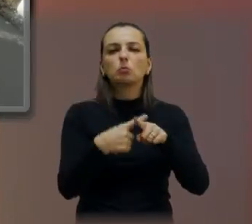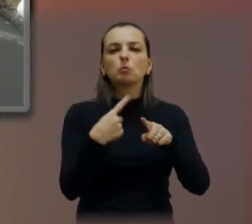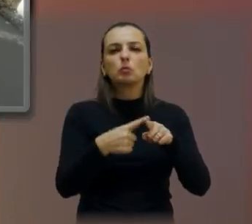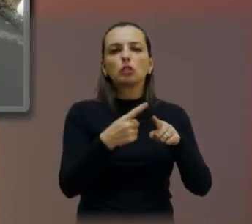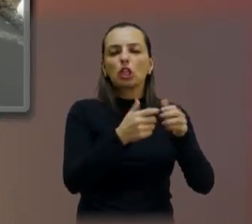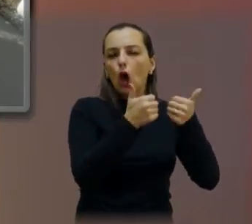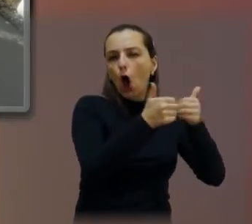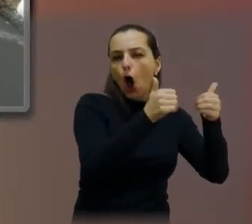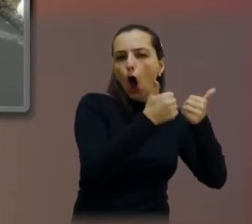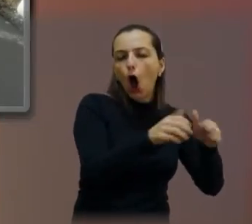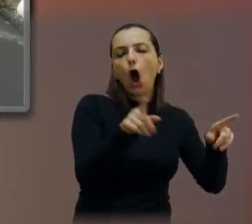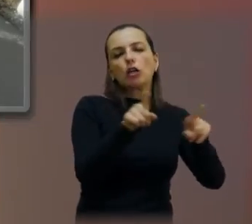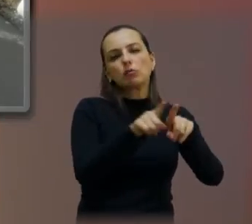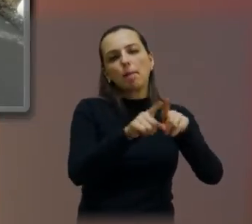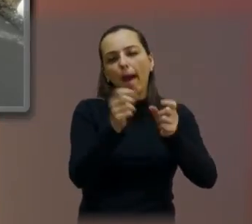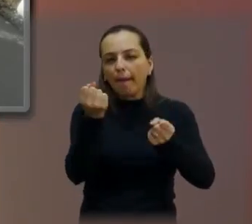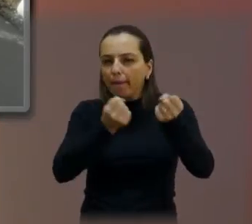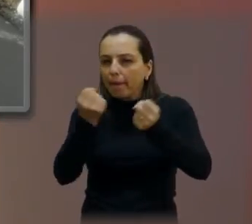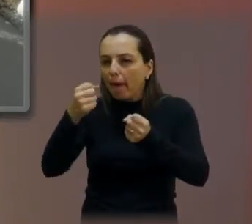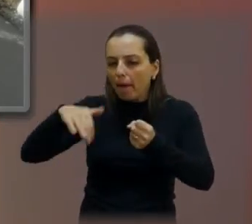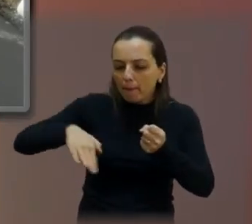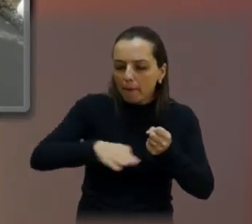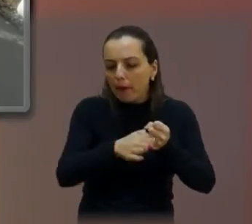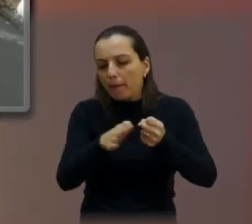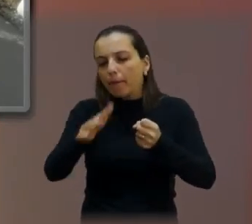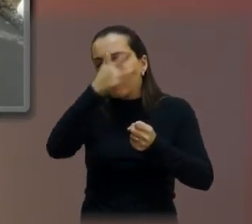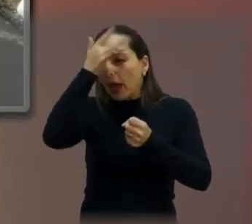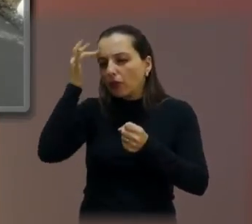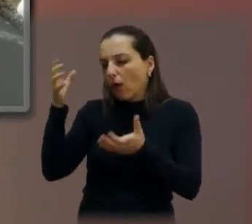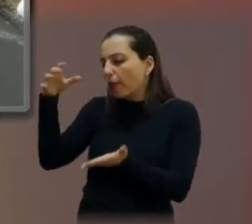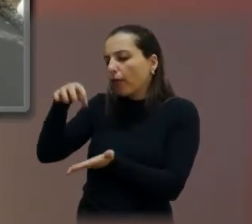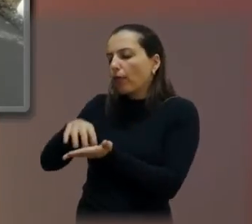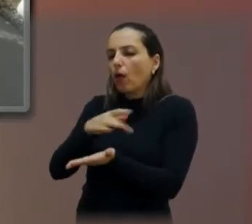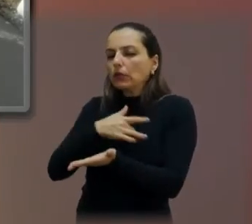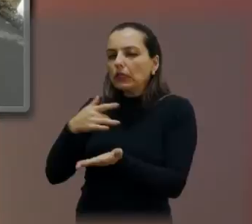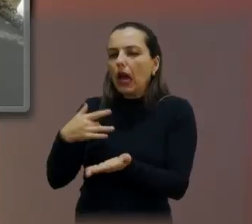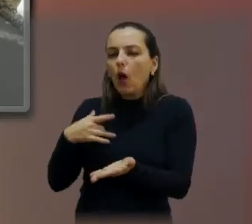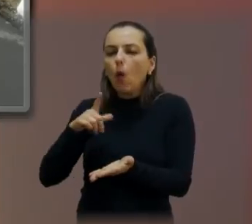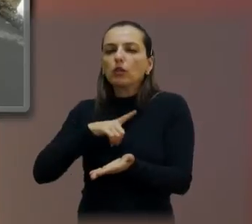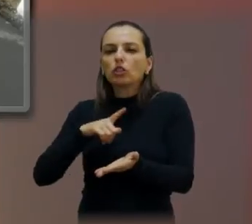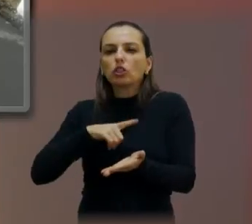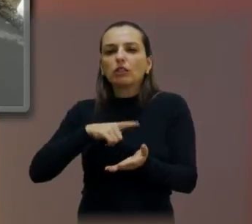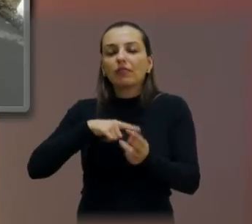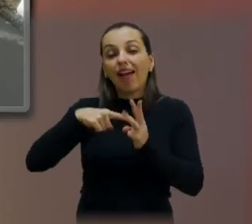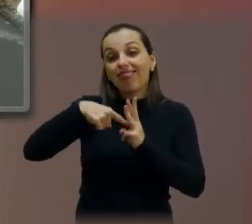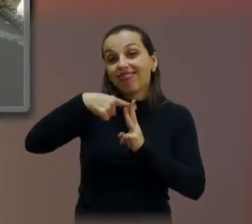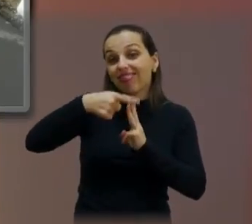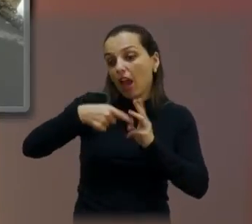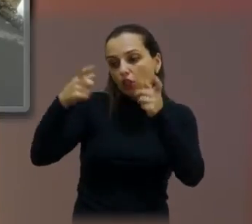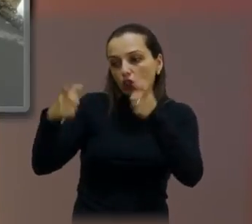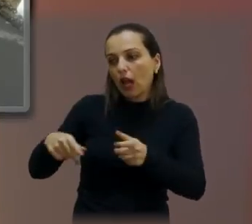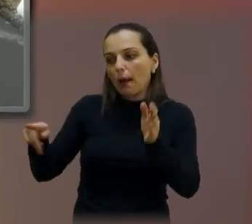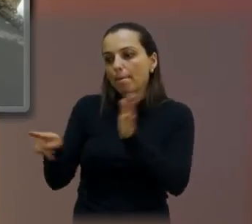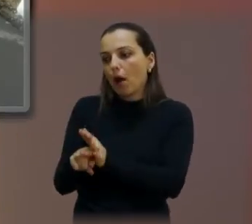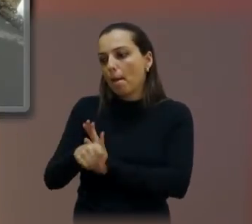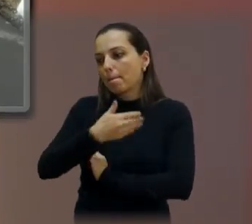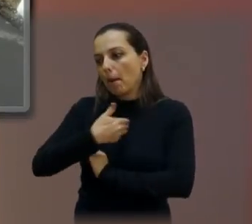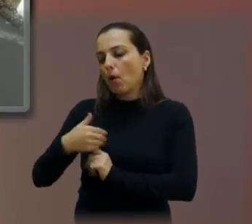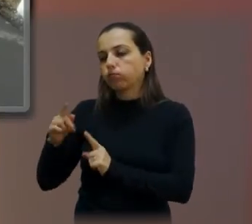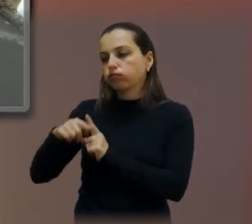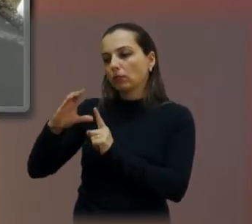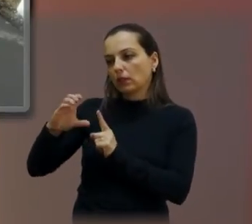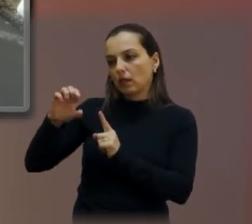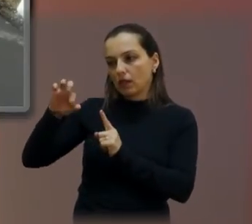param os carros dos professores, das pessoas que estão no posto de saúde. Só naquele quarteirão tem 3 próprios públicos: um CR, uma escola de